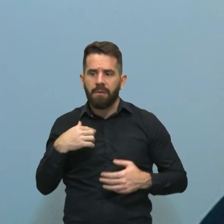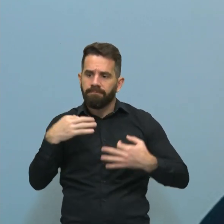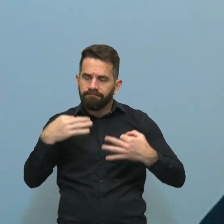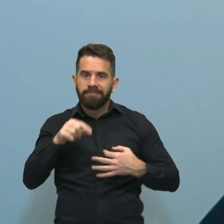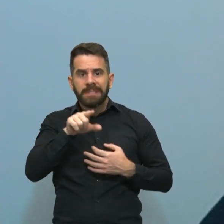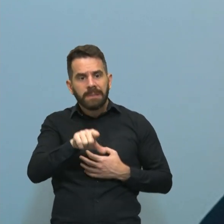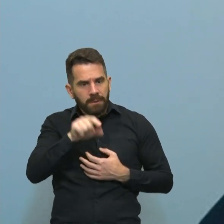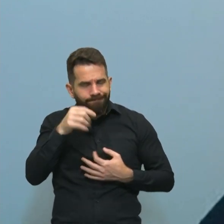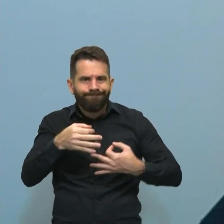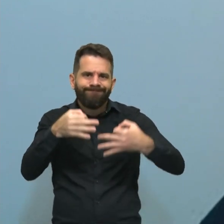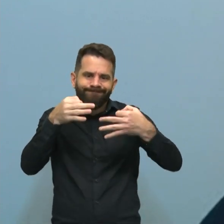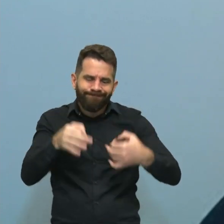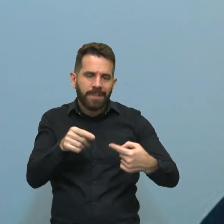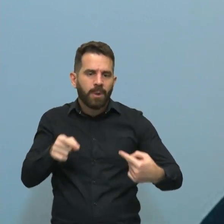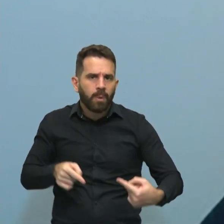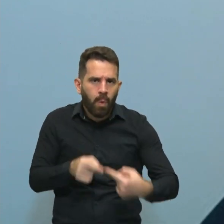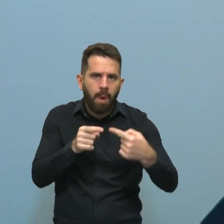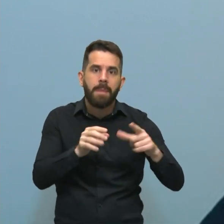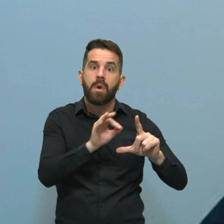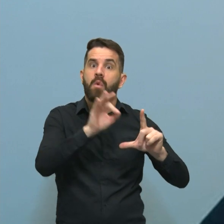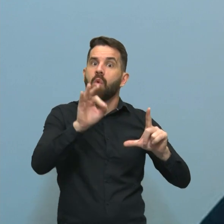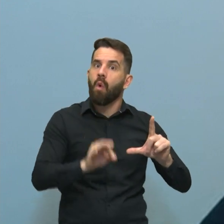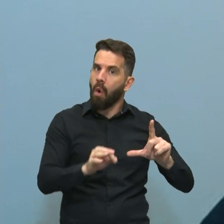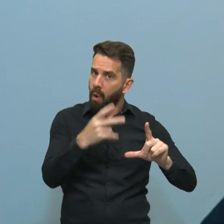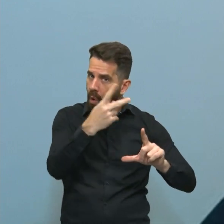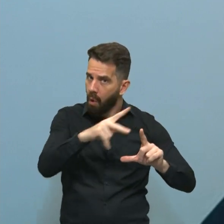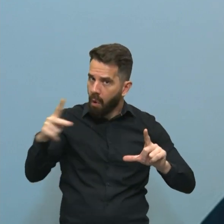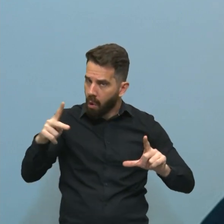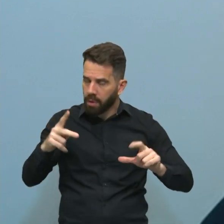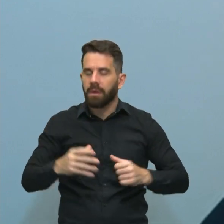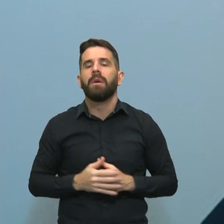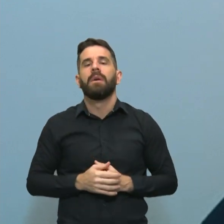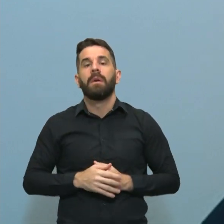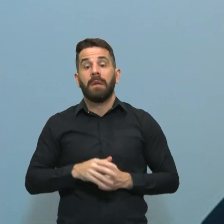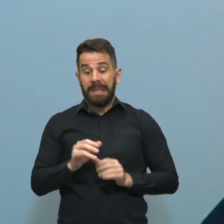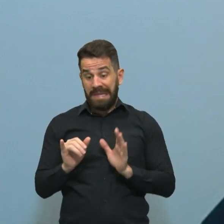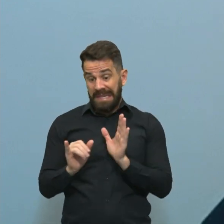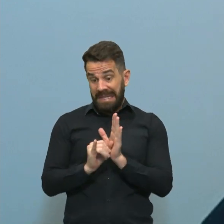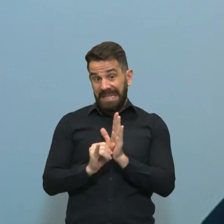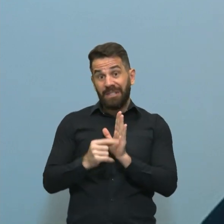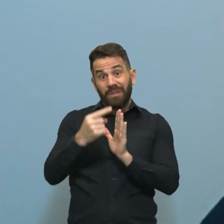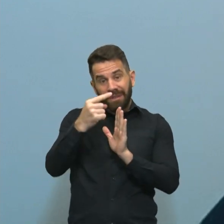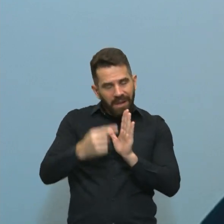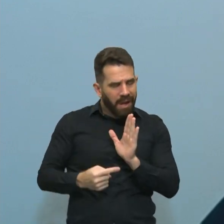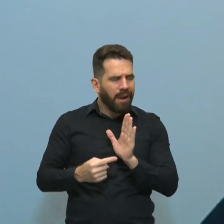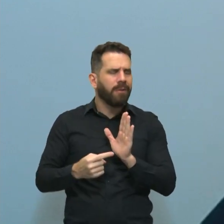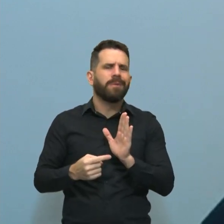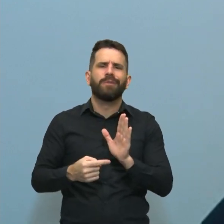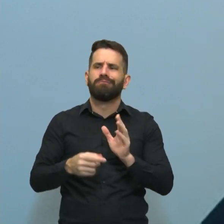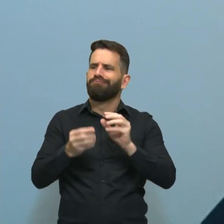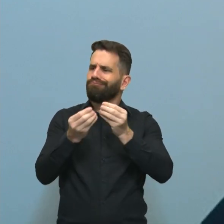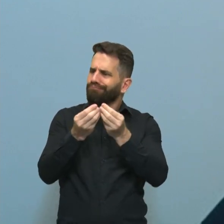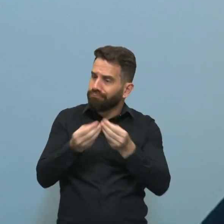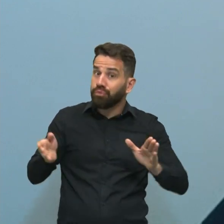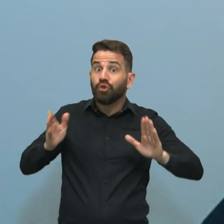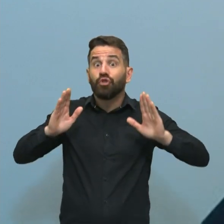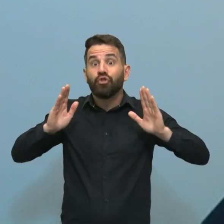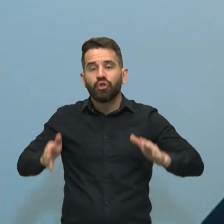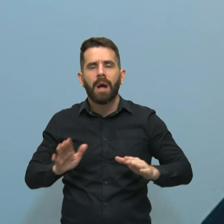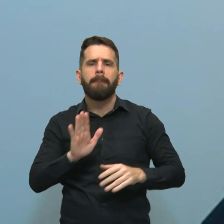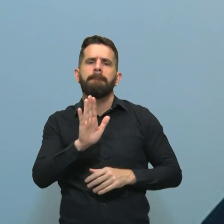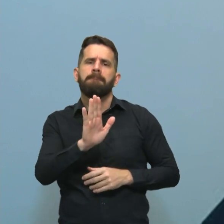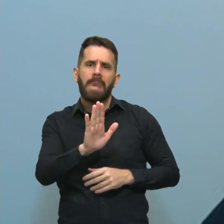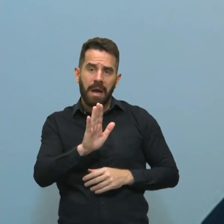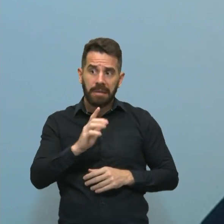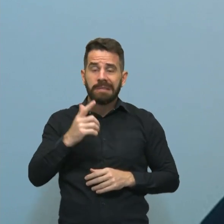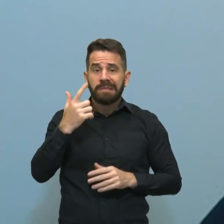cota em que ele deveria estar aderido. Então, mas o edital, uma vez publicado, ele traz de forma clara, e havendo dúvidas, ele